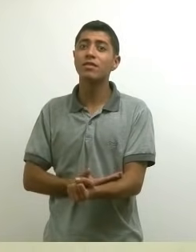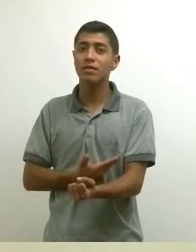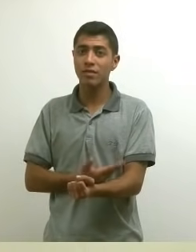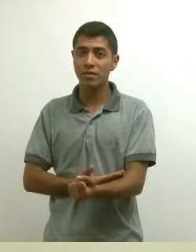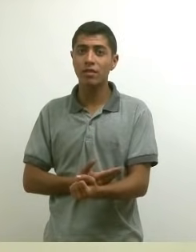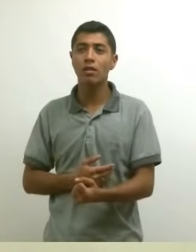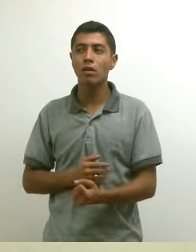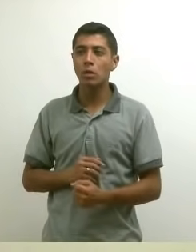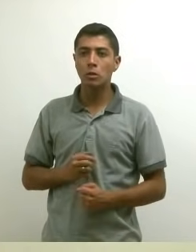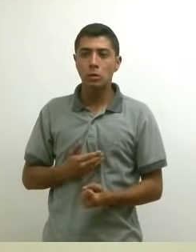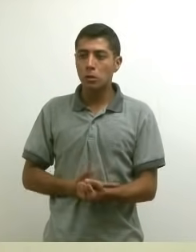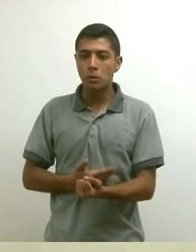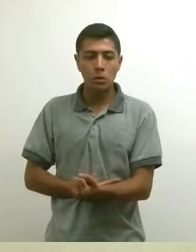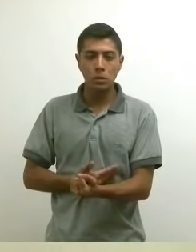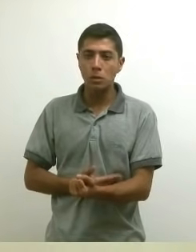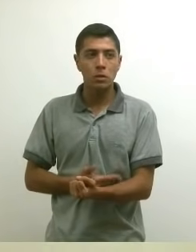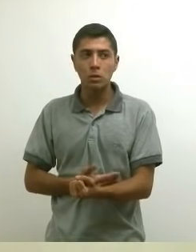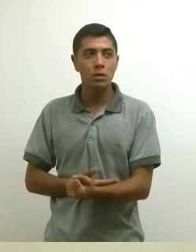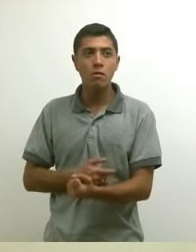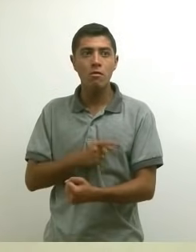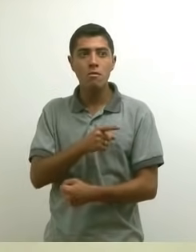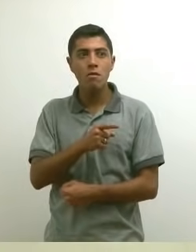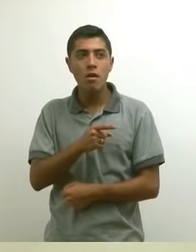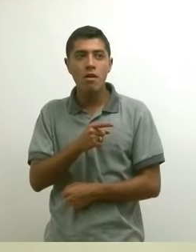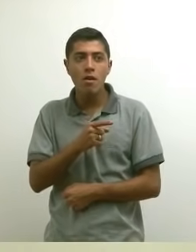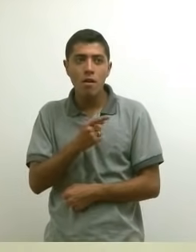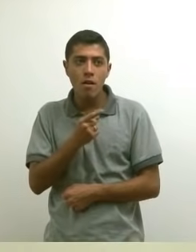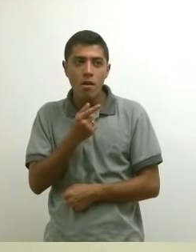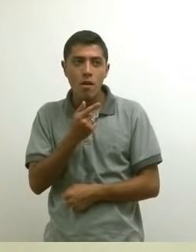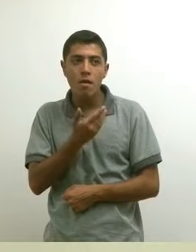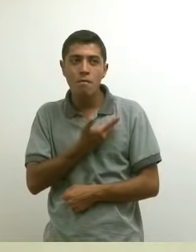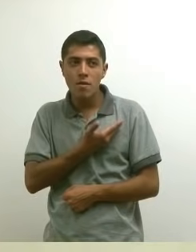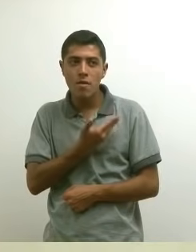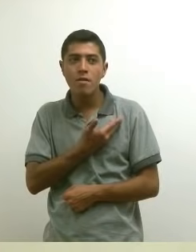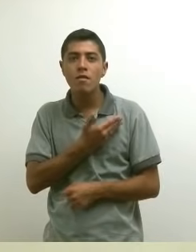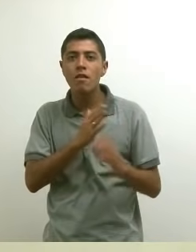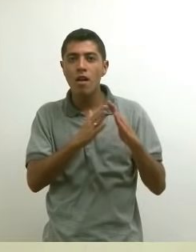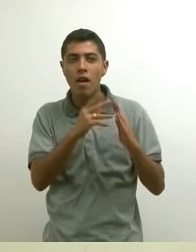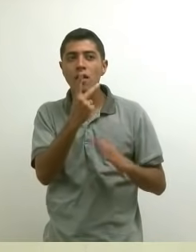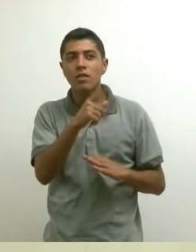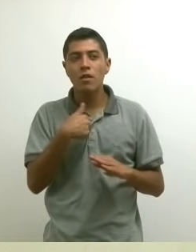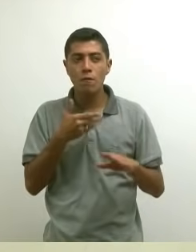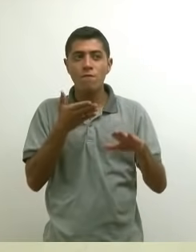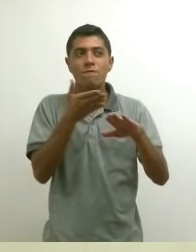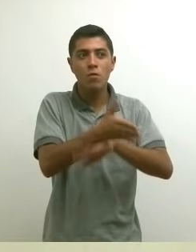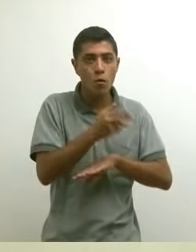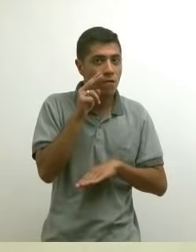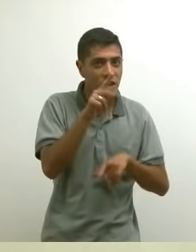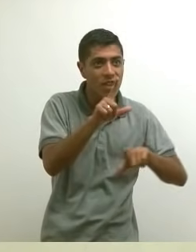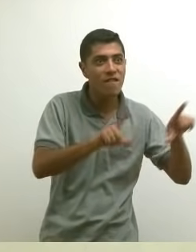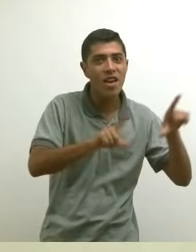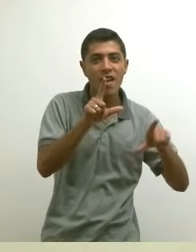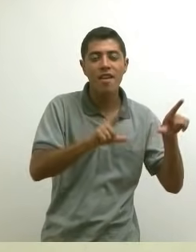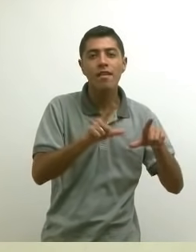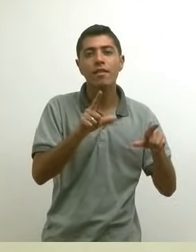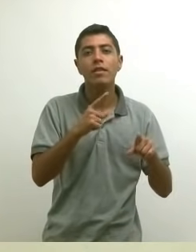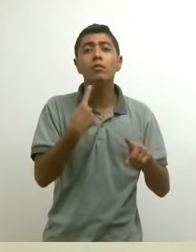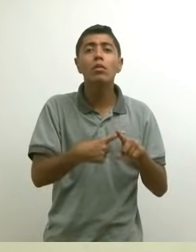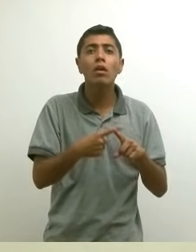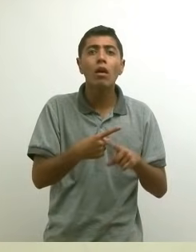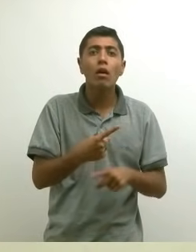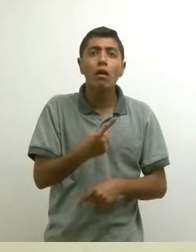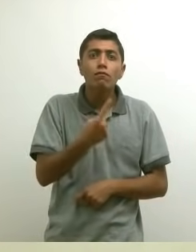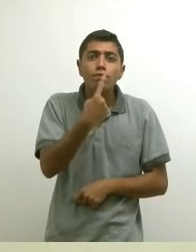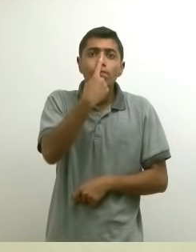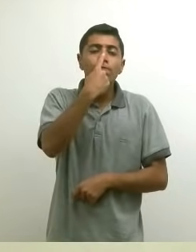não pode proibir tem que coibir tem que controlar e obviamente sabe a qualidade do que está sendo oferecido por